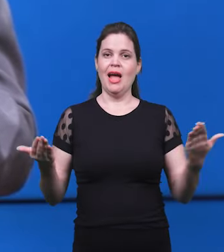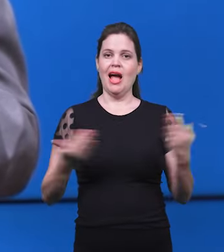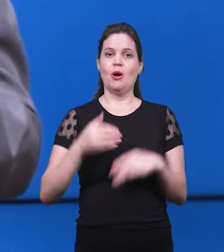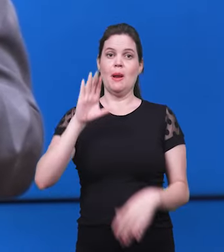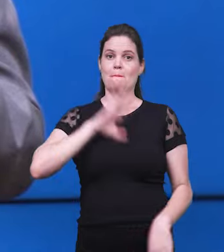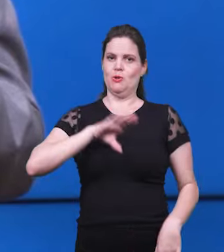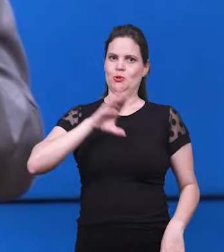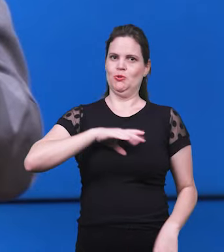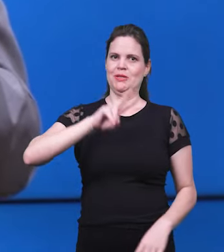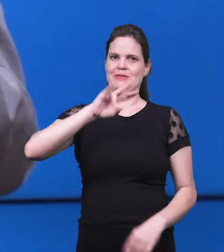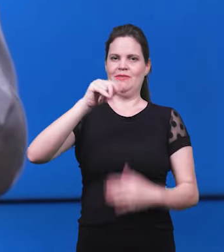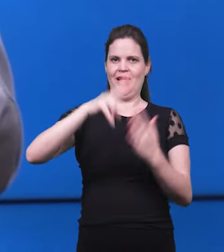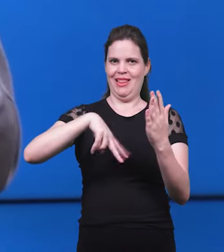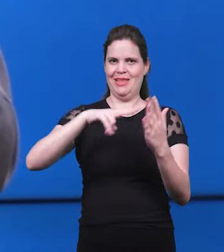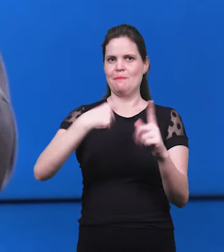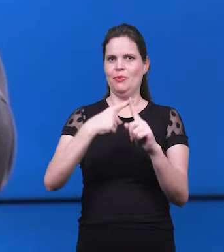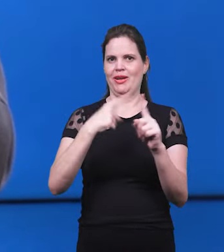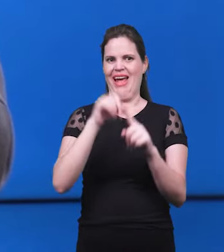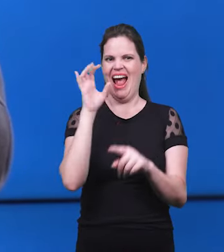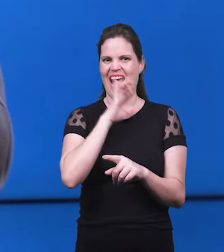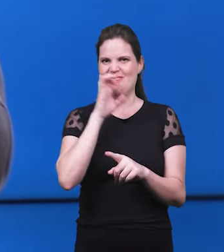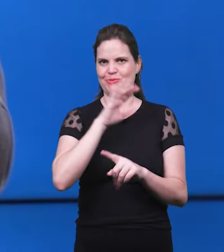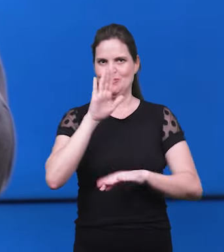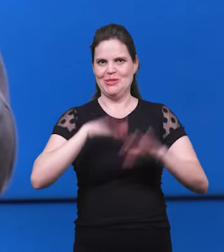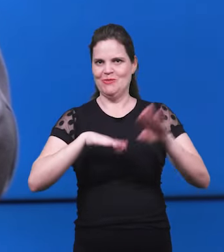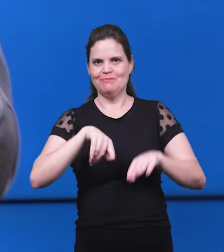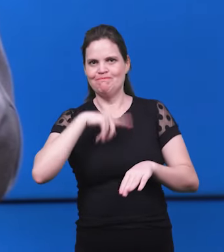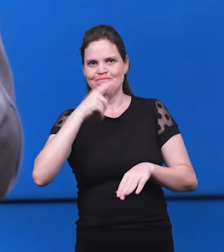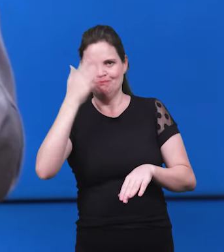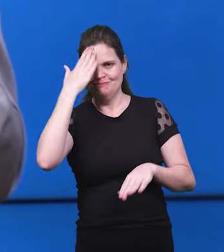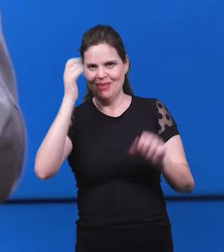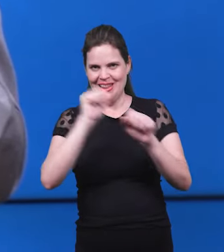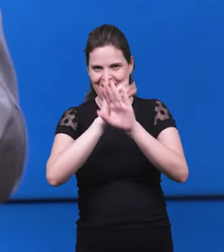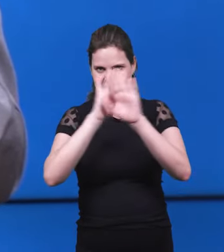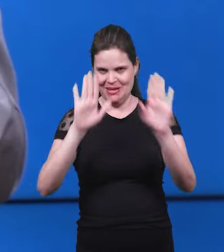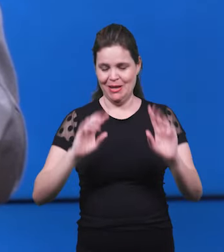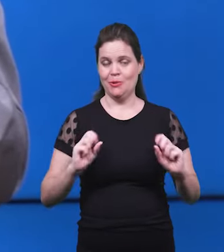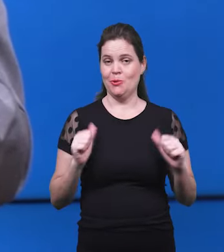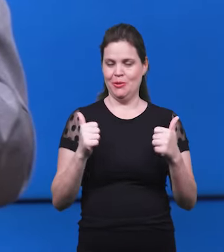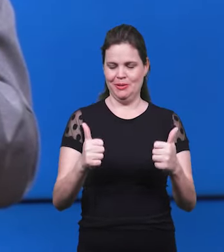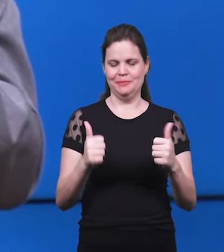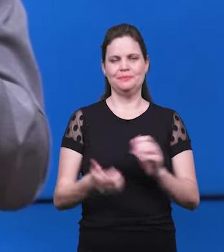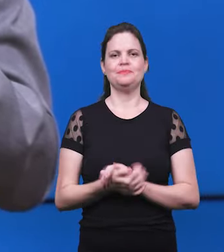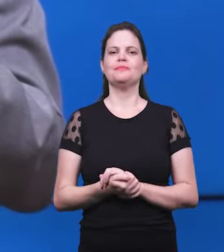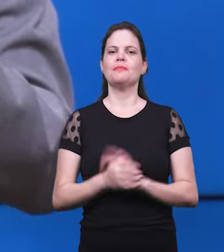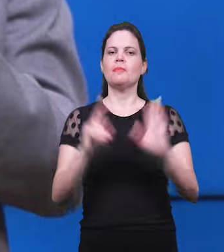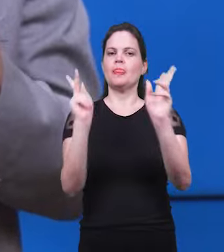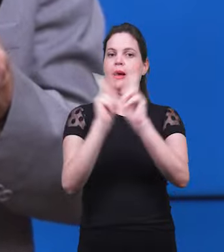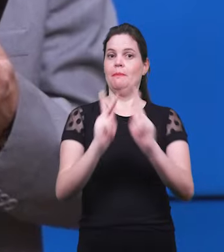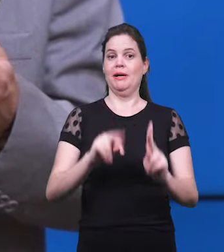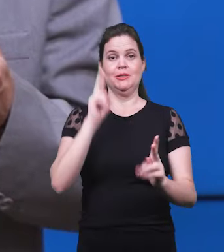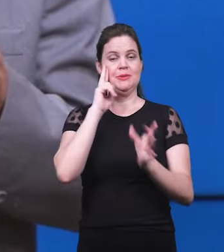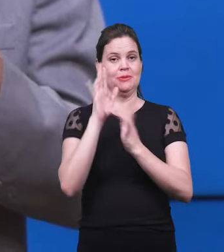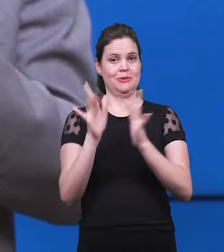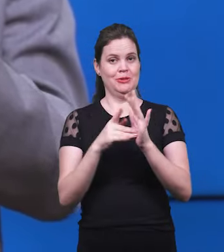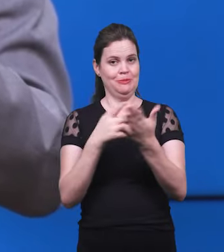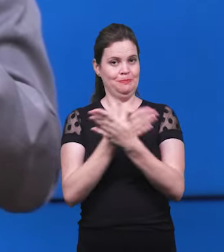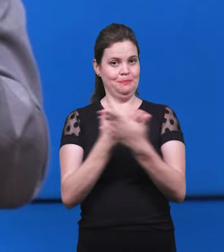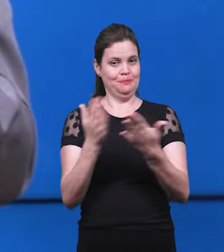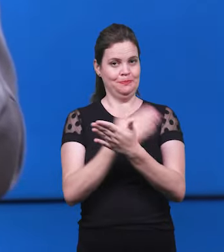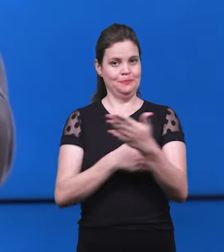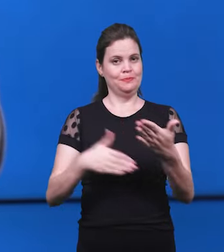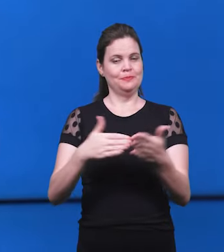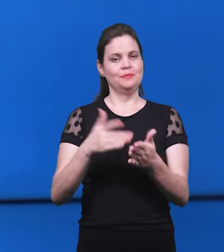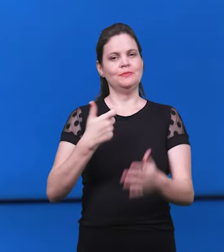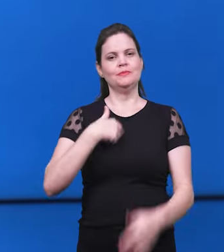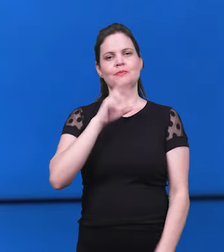às vezes um pouco rápido, mas o que a irmã Natália disse foi o seguinte: a paz do Senhor Jesus a todos os irmãos, quero